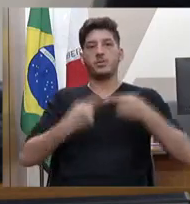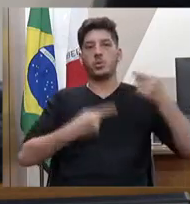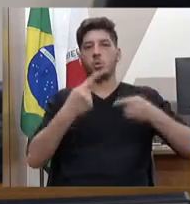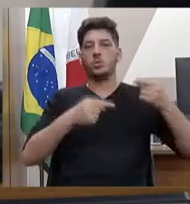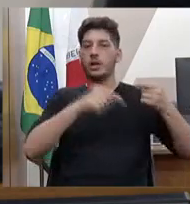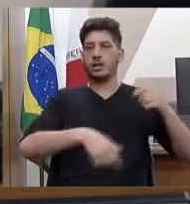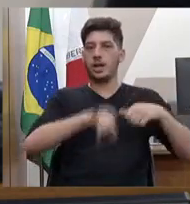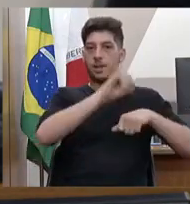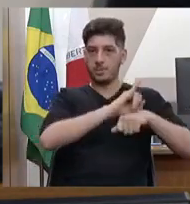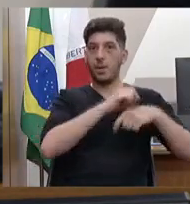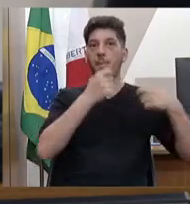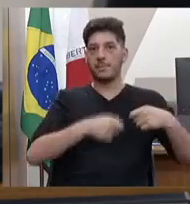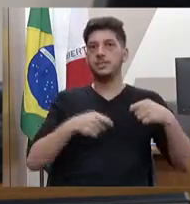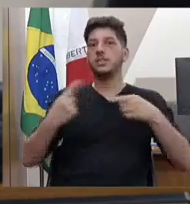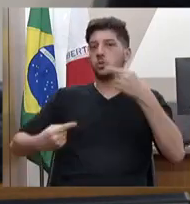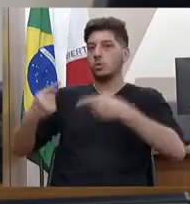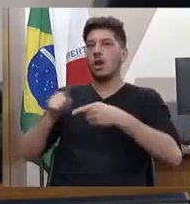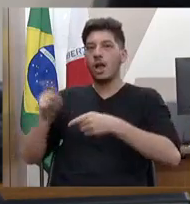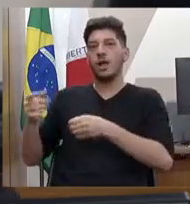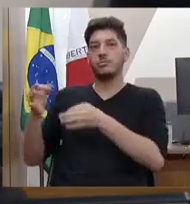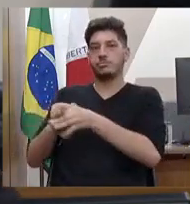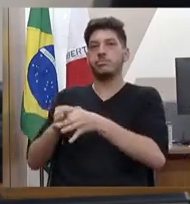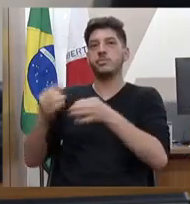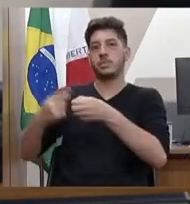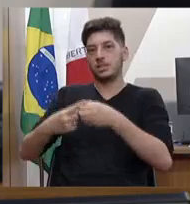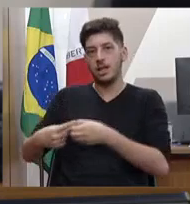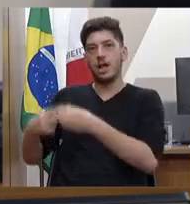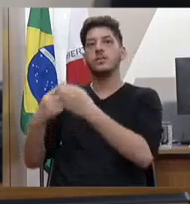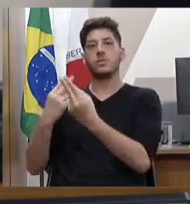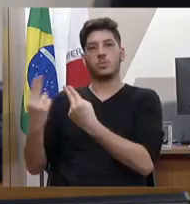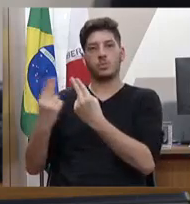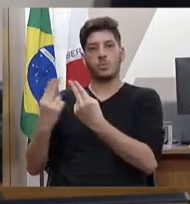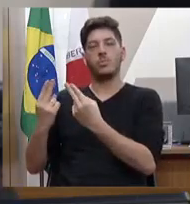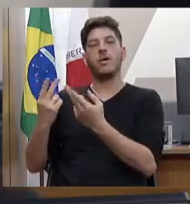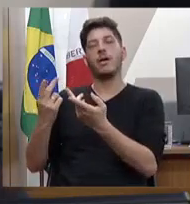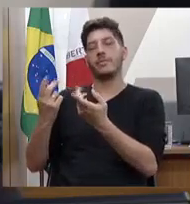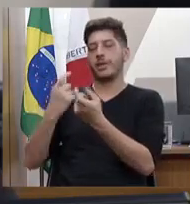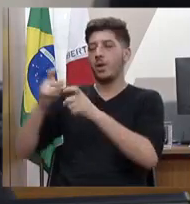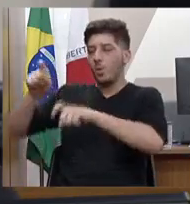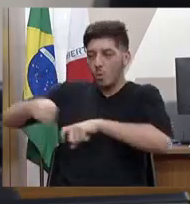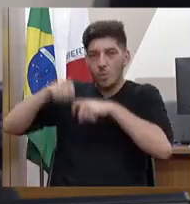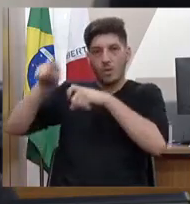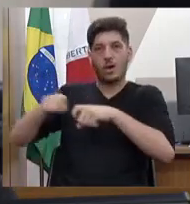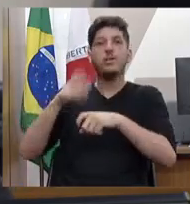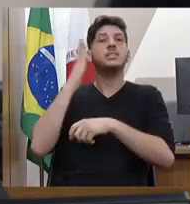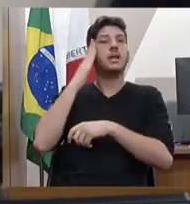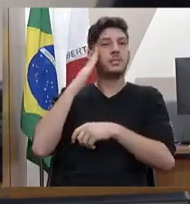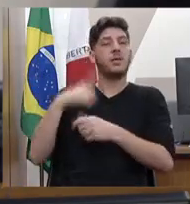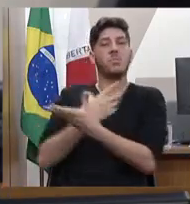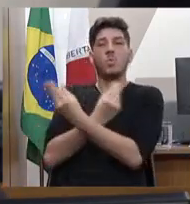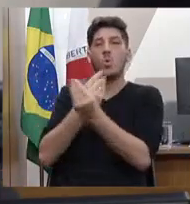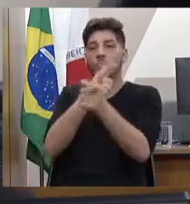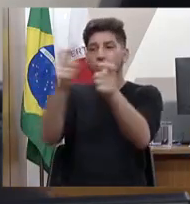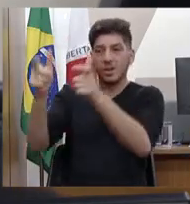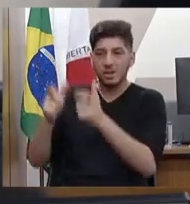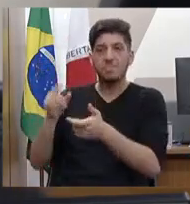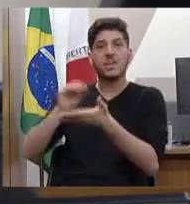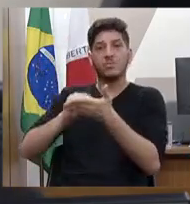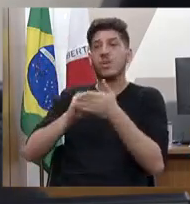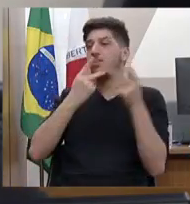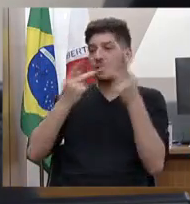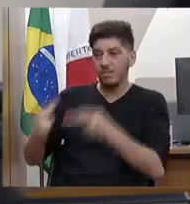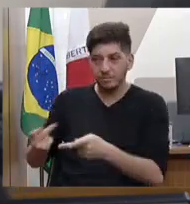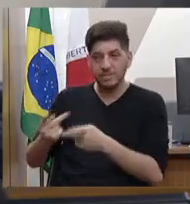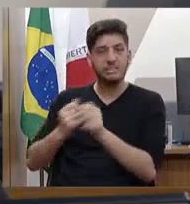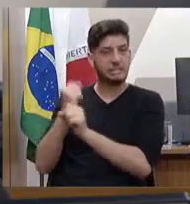para o interior eu sei que tem locais nossos que não é visitada há muitos anos pelo superintendente do trabalho então pedi minha equipe